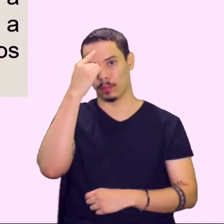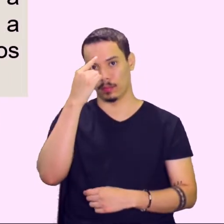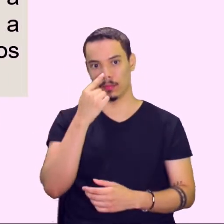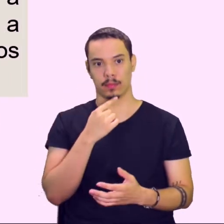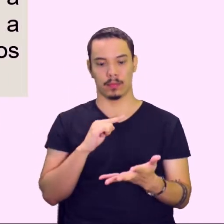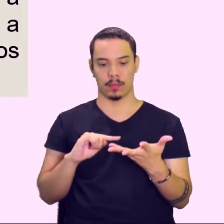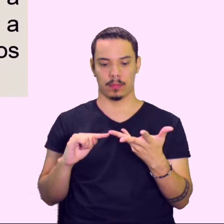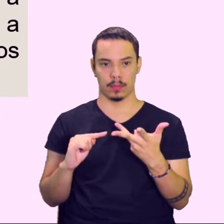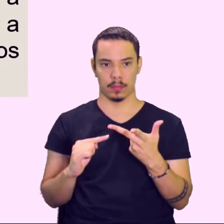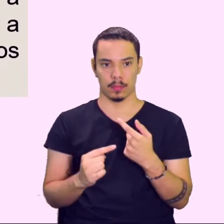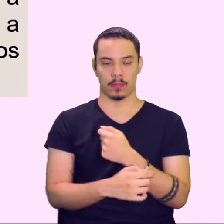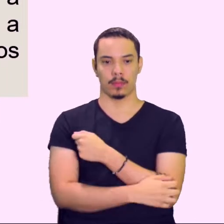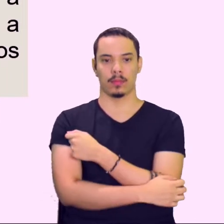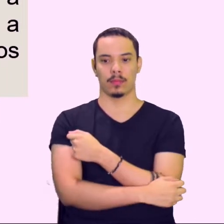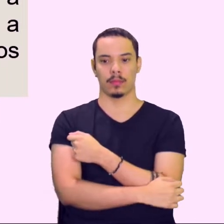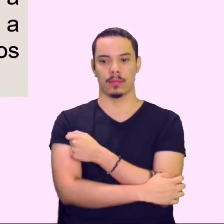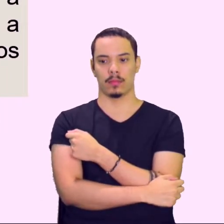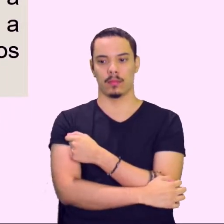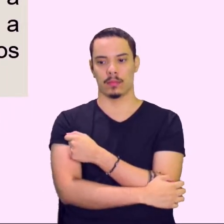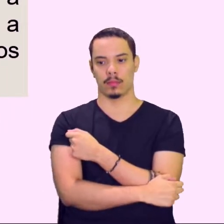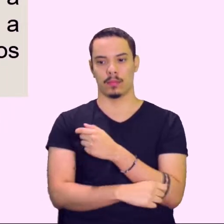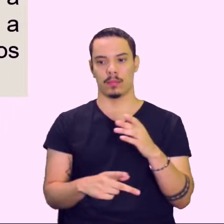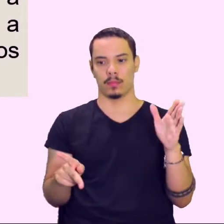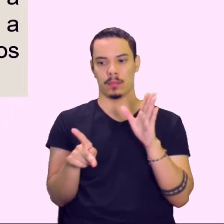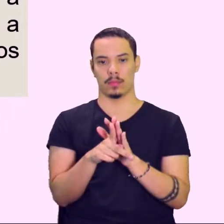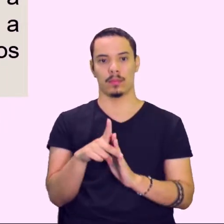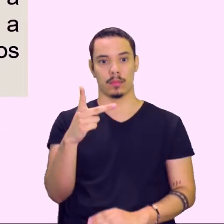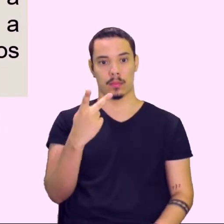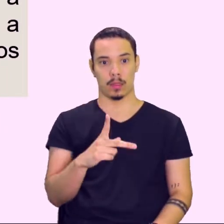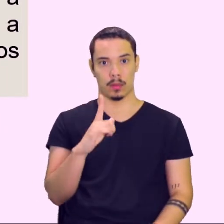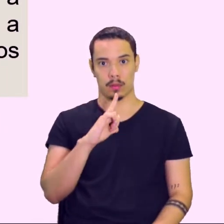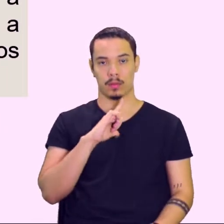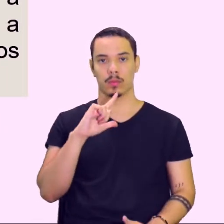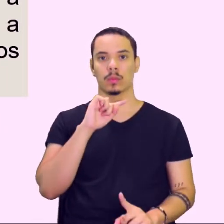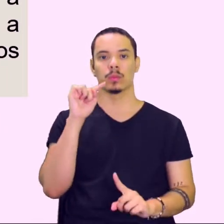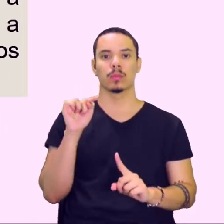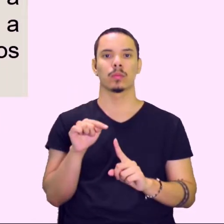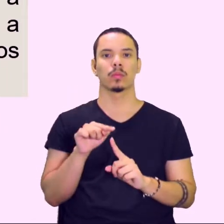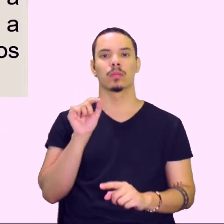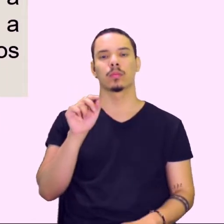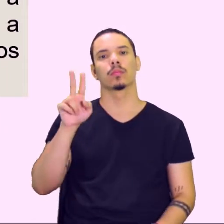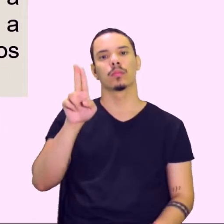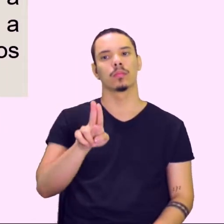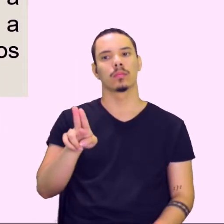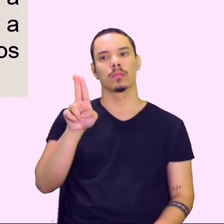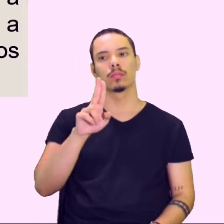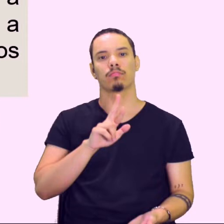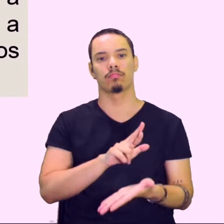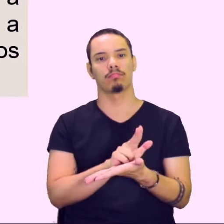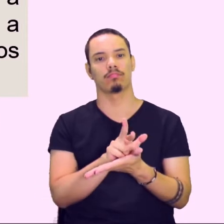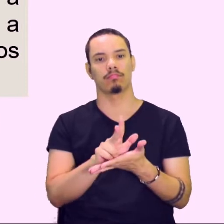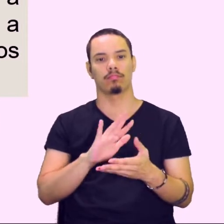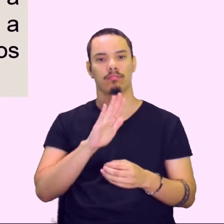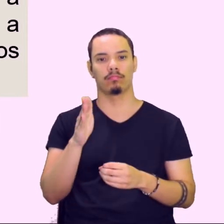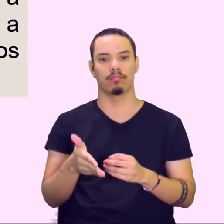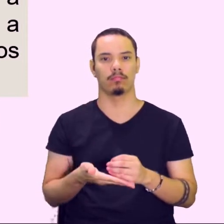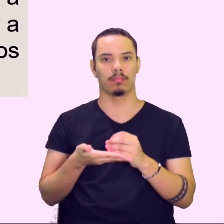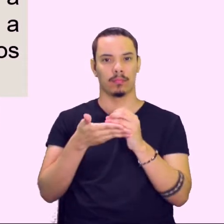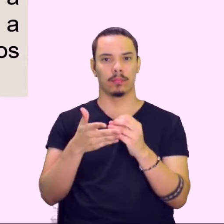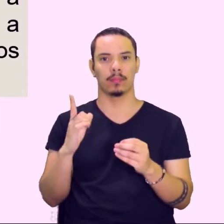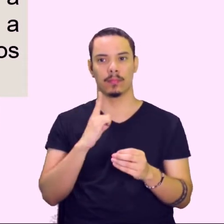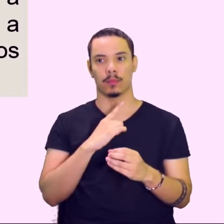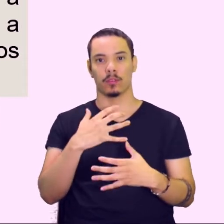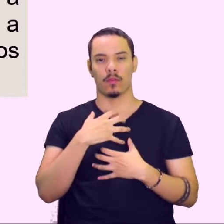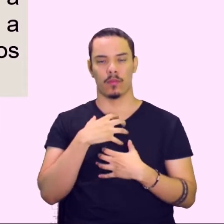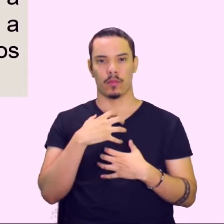predominantemente nativas, que têm por objetivos básicos o uso múltiplo sustentável, ou seja, das várias formas que